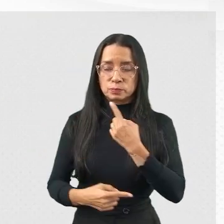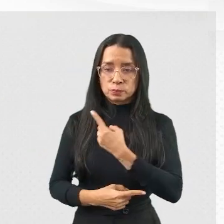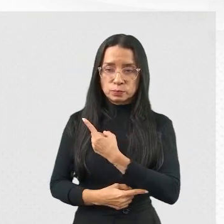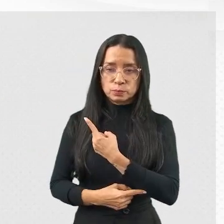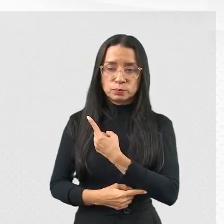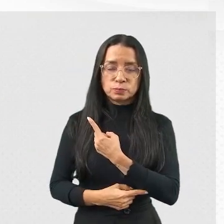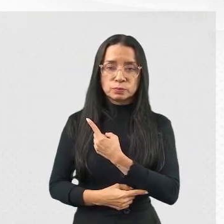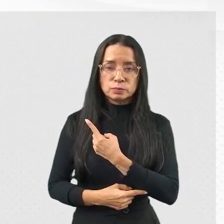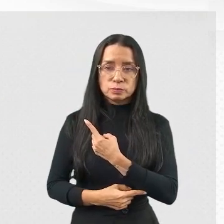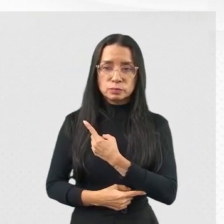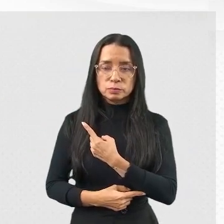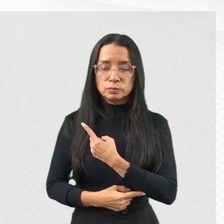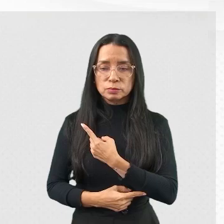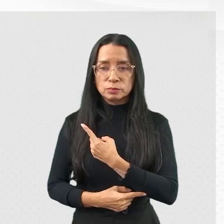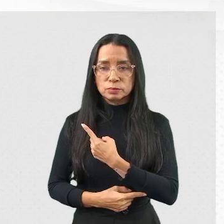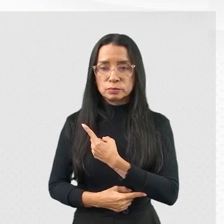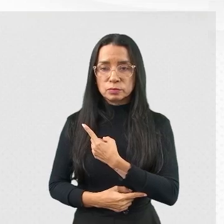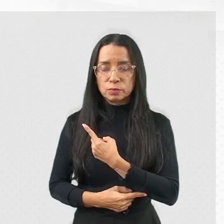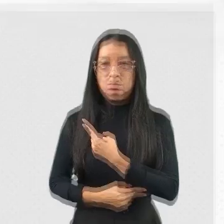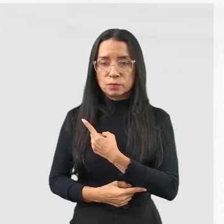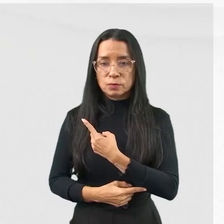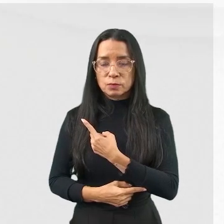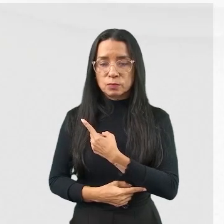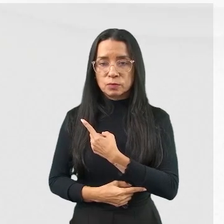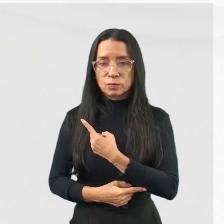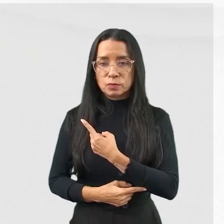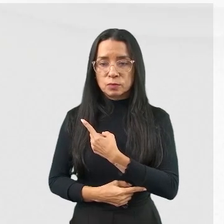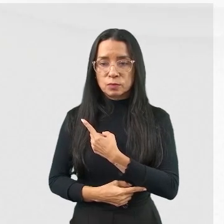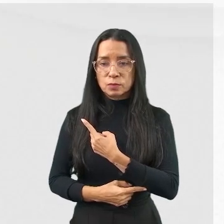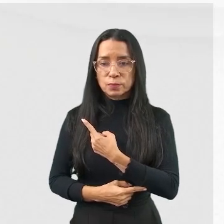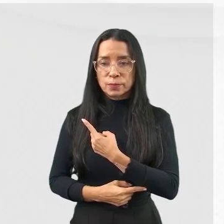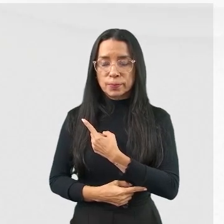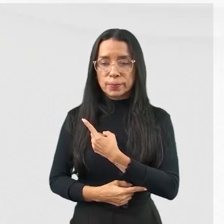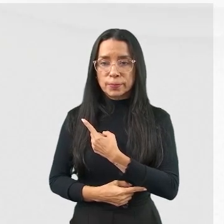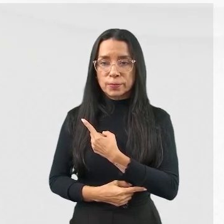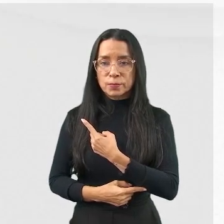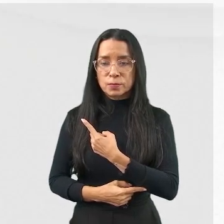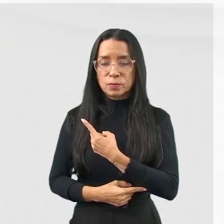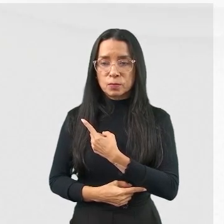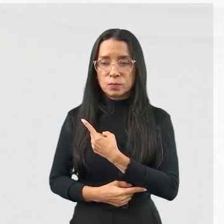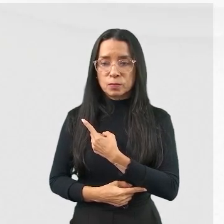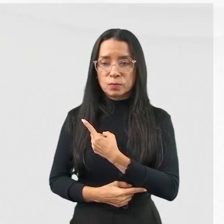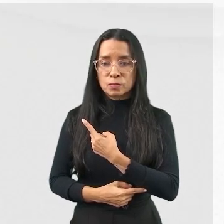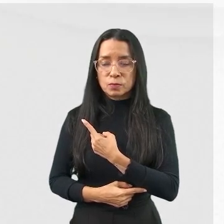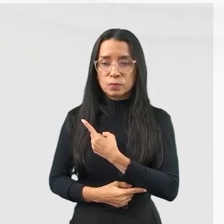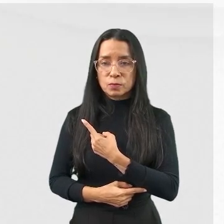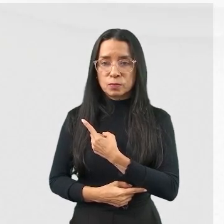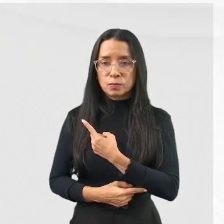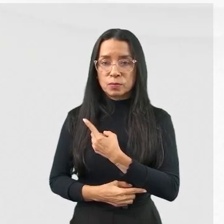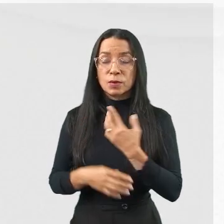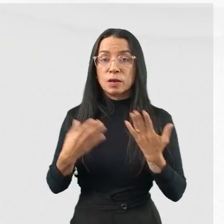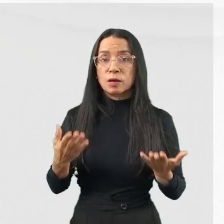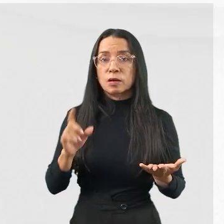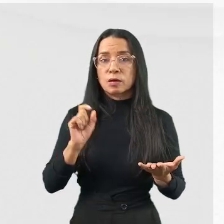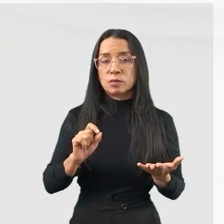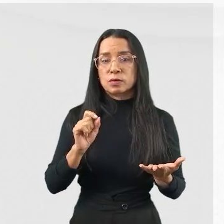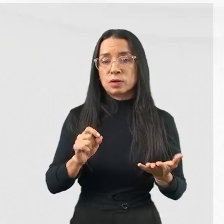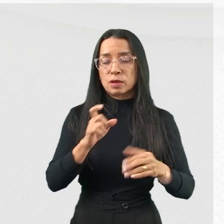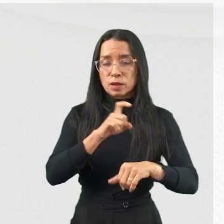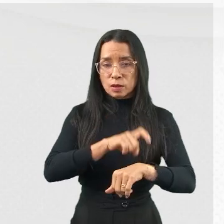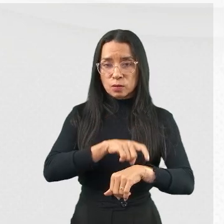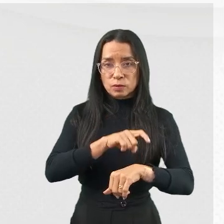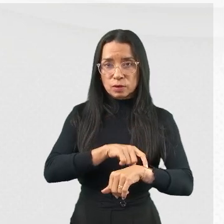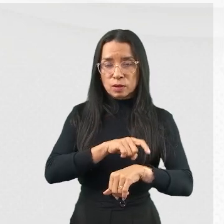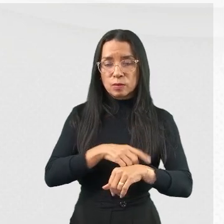uniformemente, efetuando uma rotação completa a cada 4 segundos. Então, isso é o quê? É o tempo que